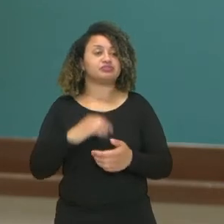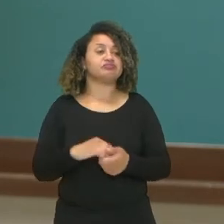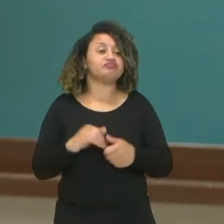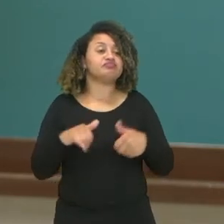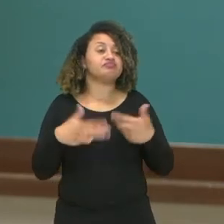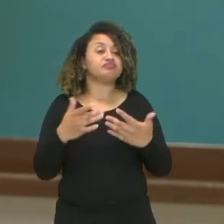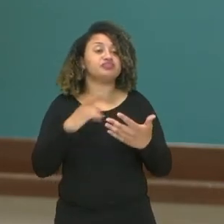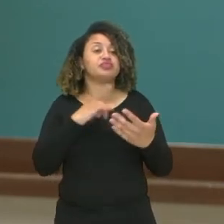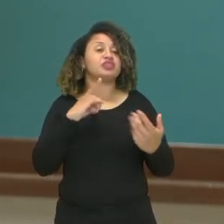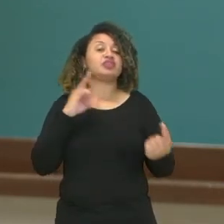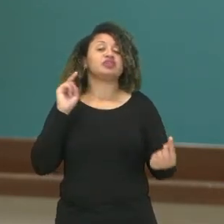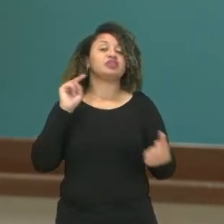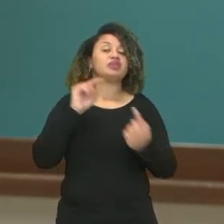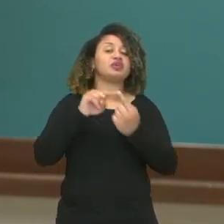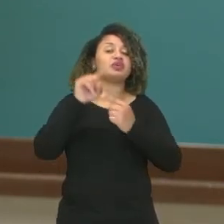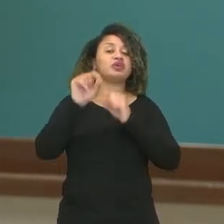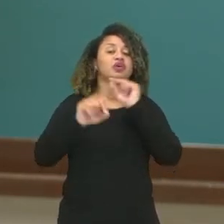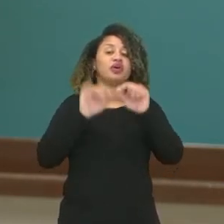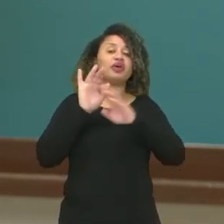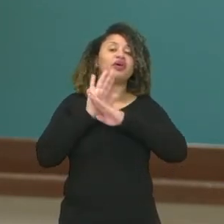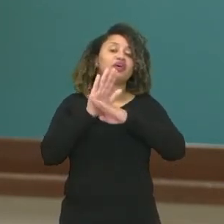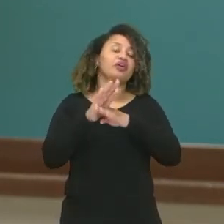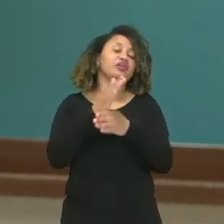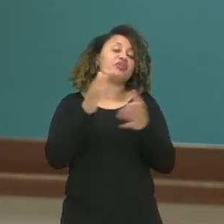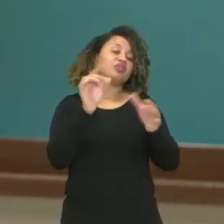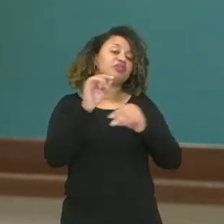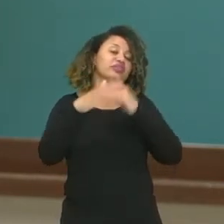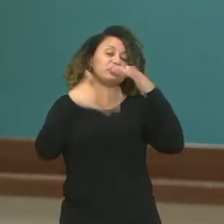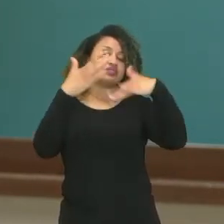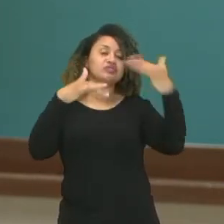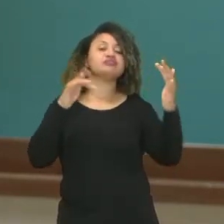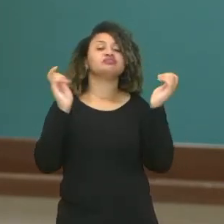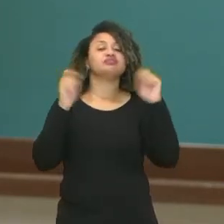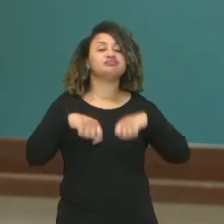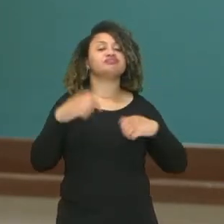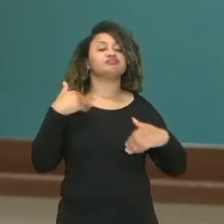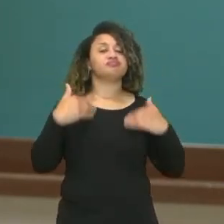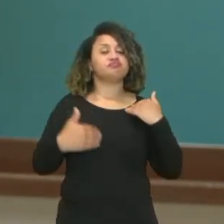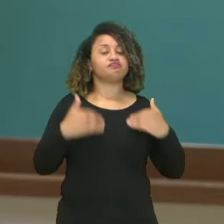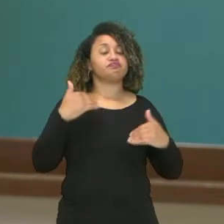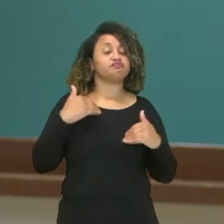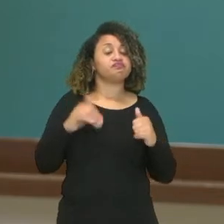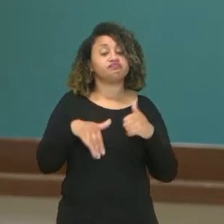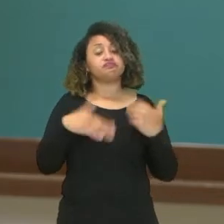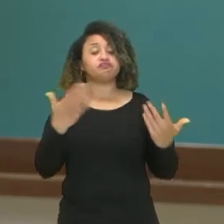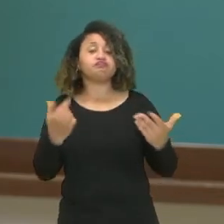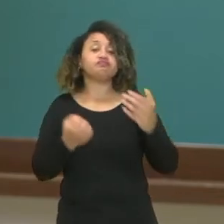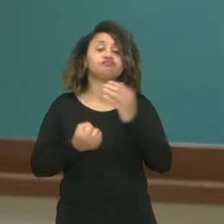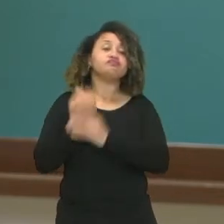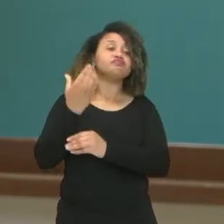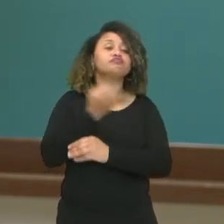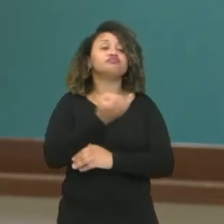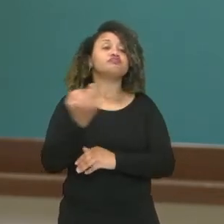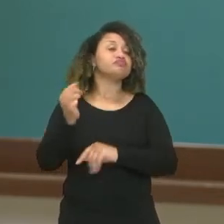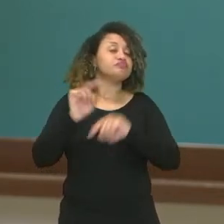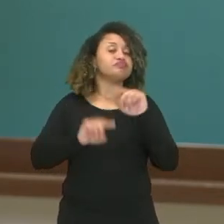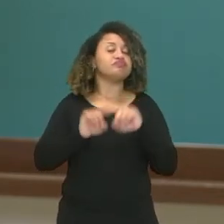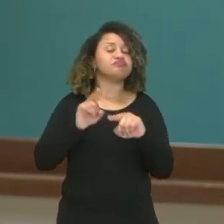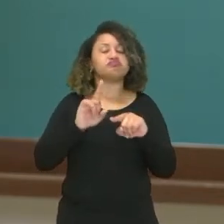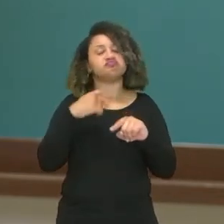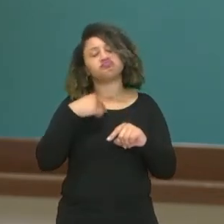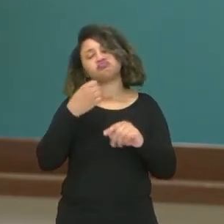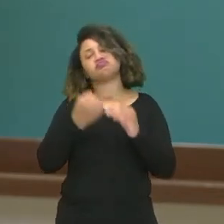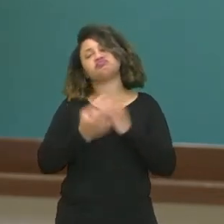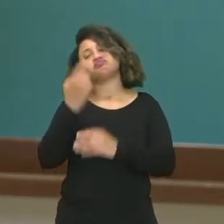ginástica têm como objetivo auxiliar no desenvolvimento dessas aptidões físicas. Então, foram criados aparelhos e eles não são criados